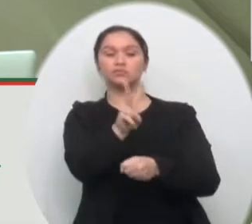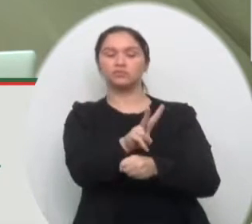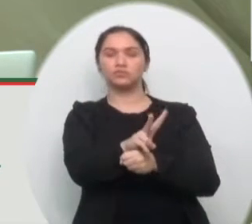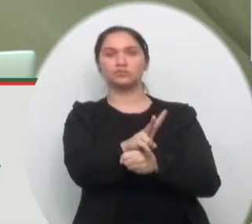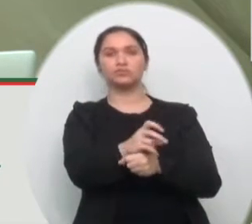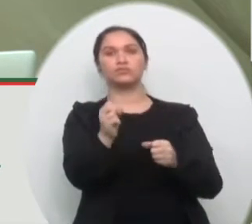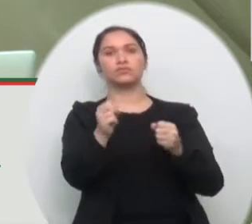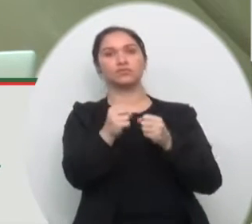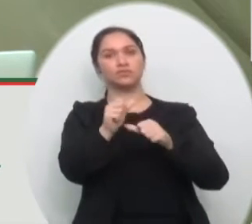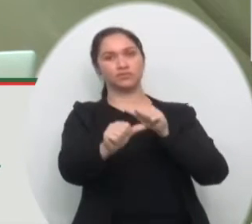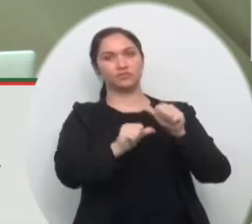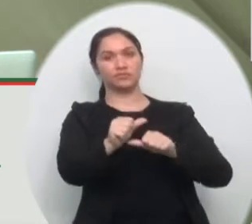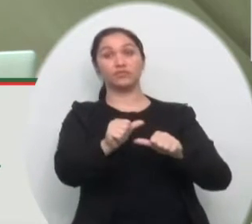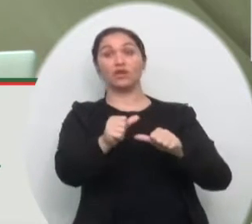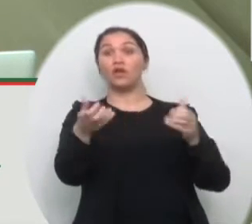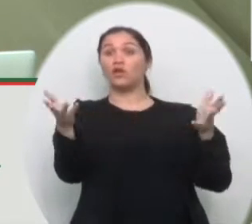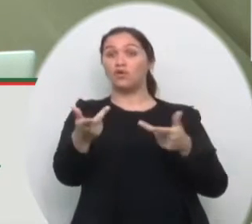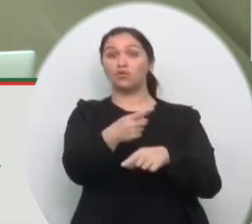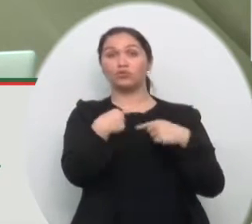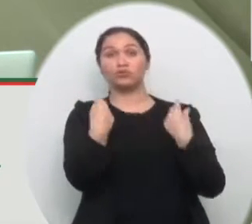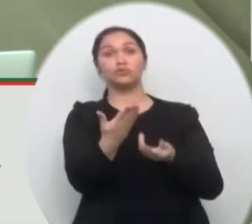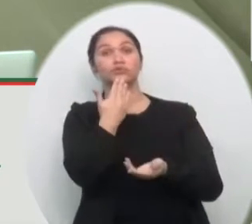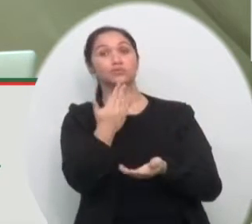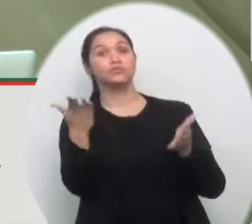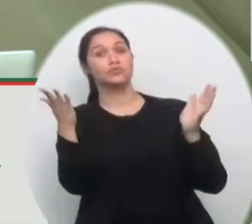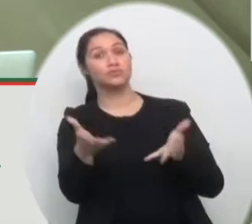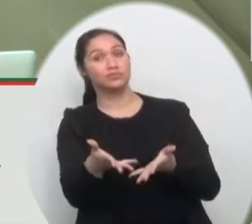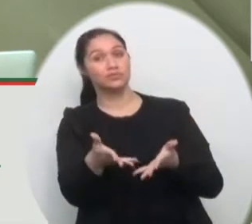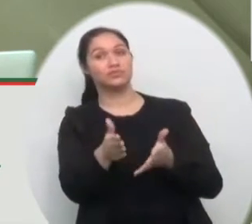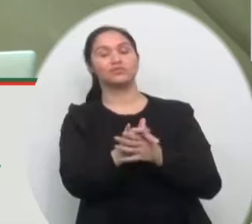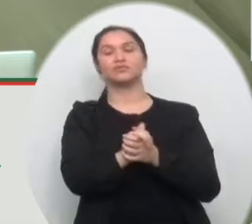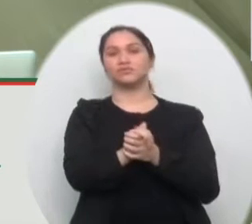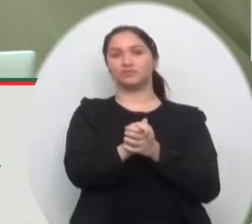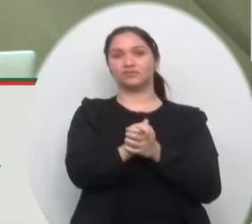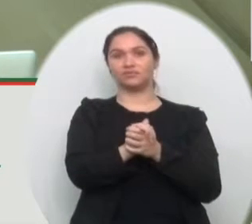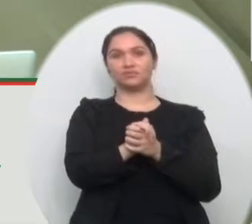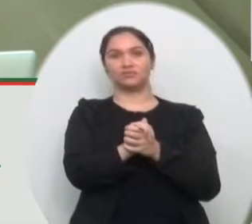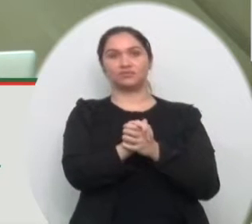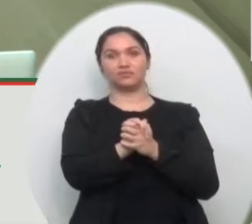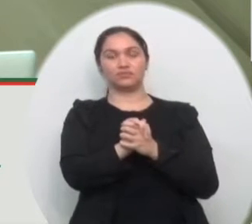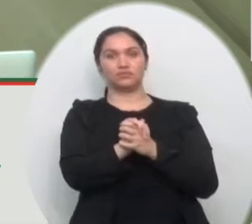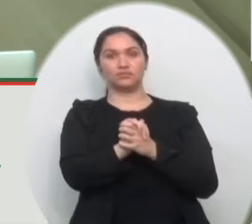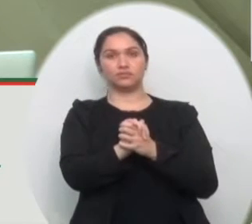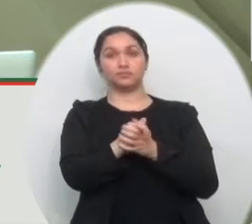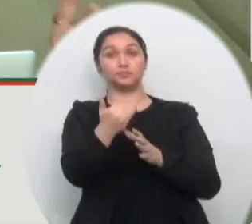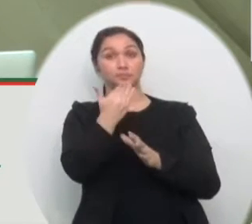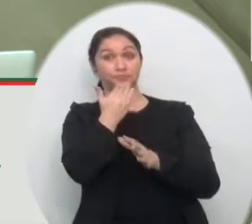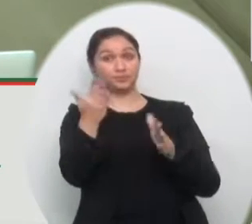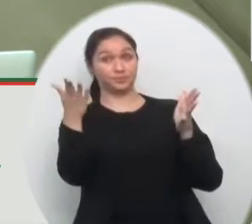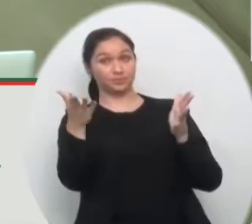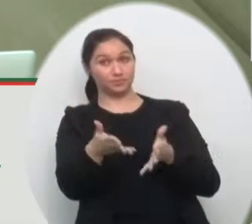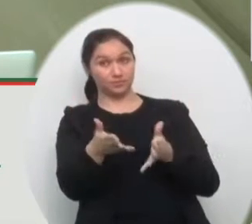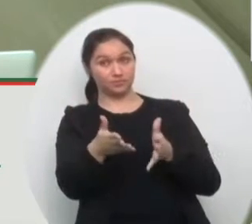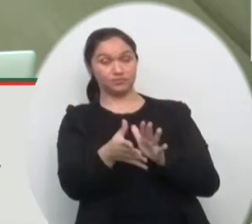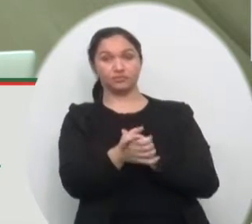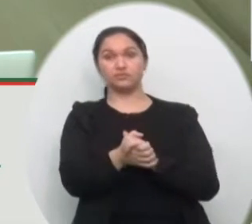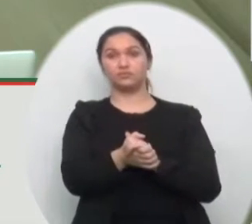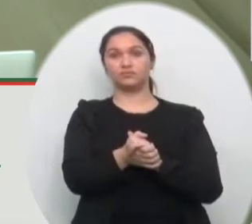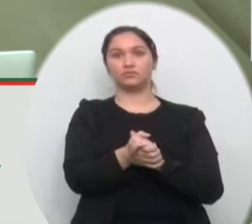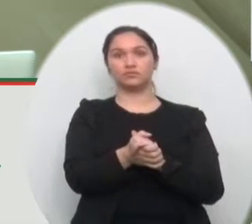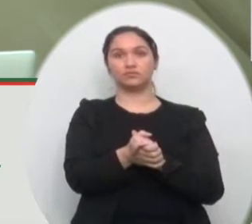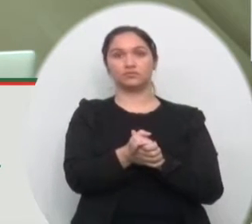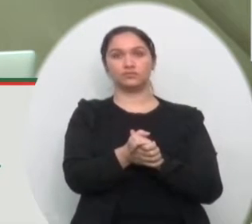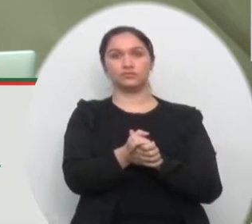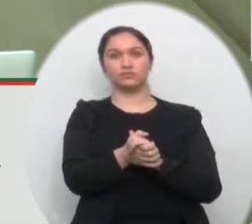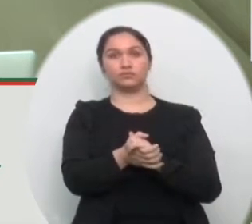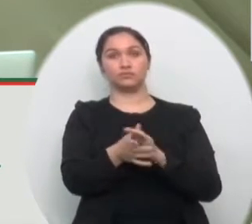E é isso que a gente veio buscar aqui hoje. E a gente veio apostando, tá? Que muitas pessoas não incentivam a gente estar aqui,